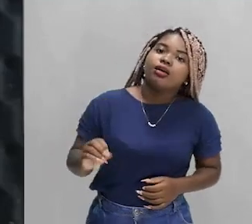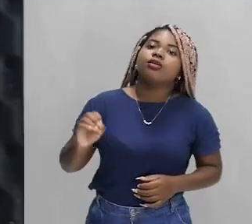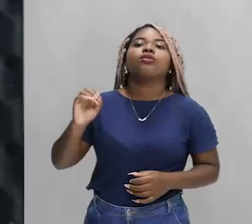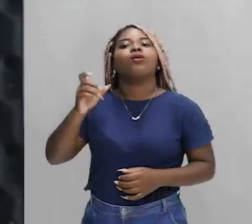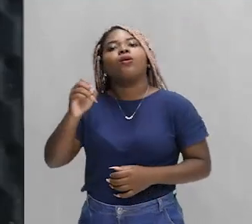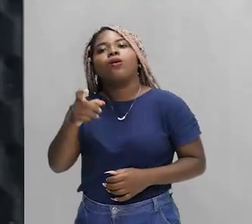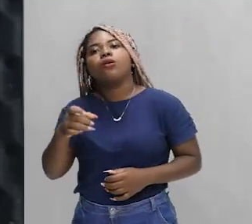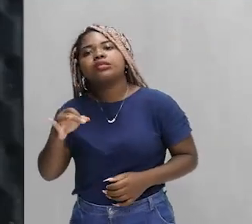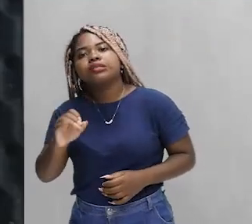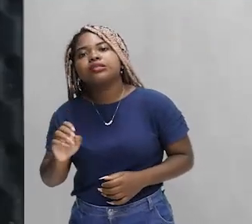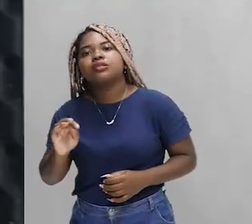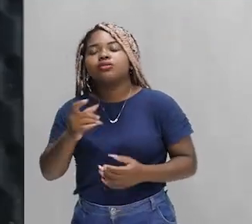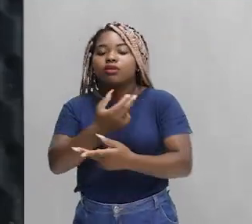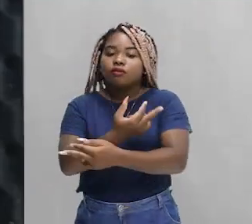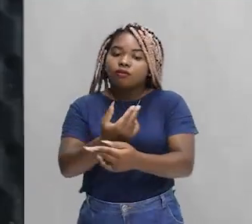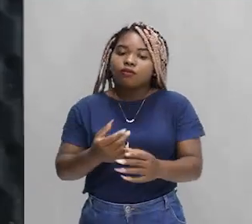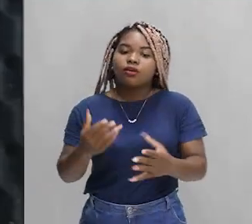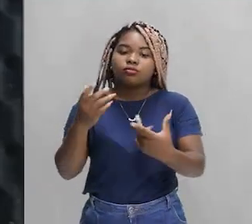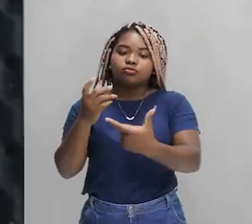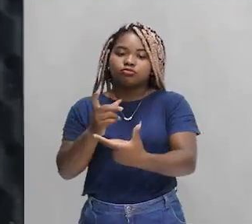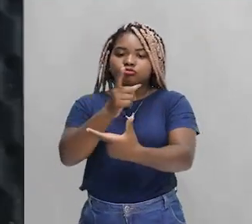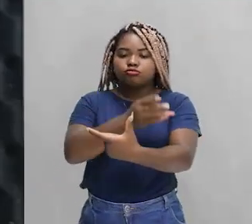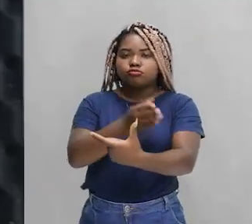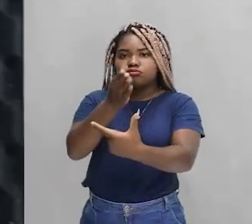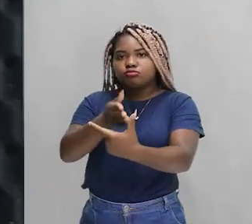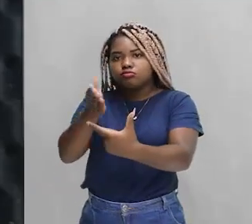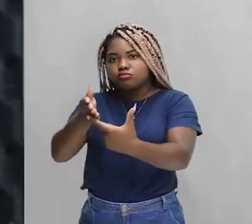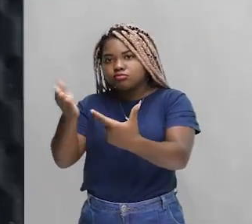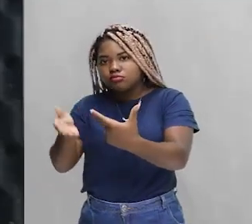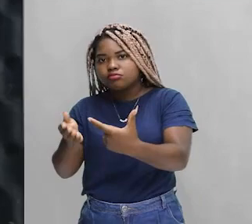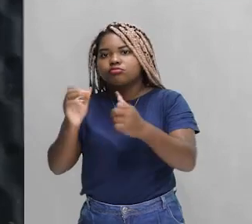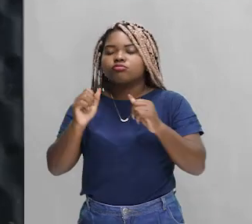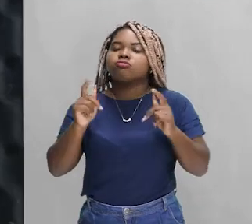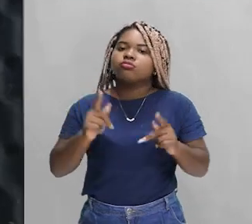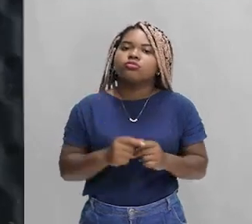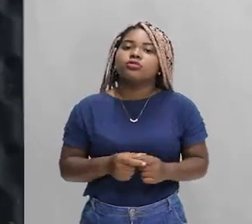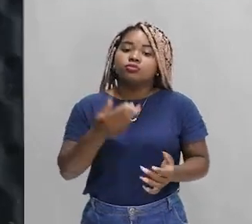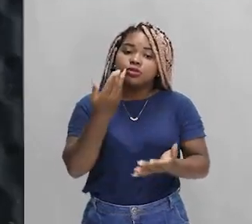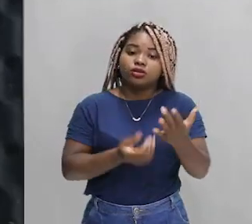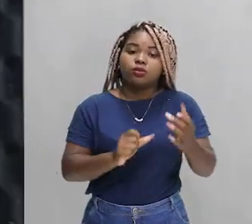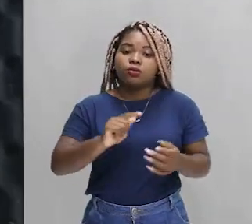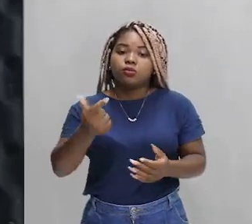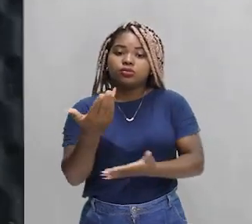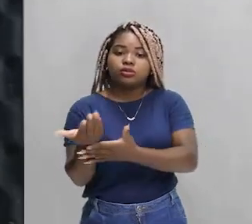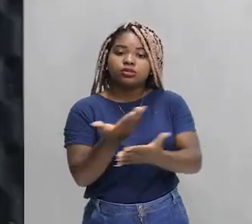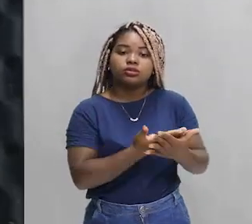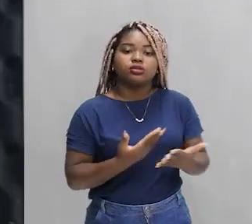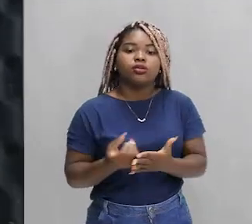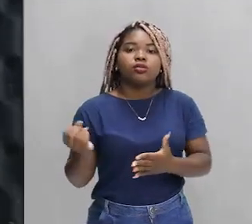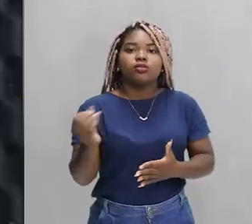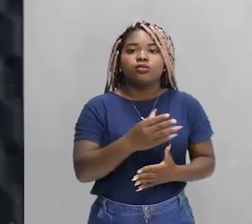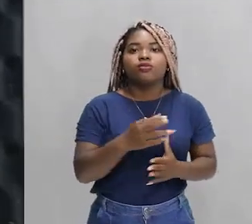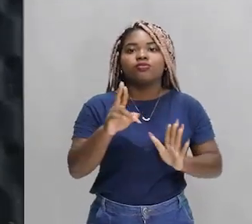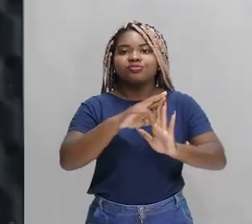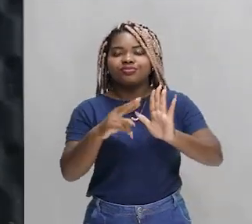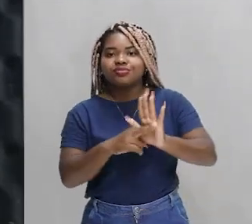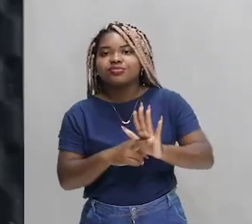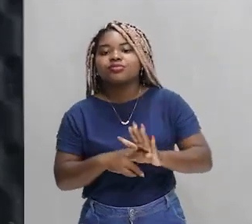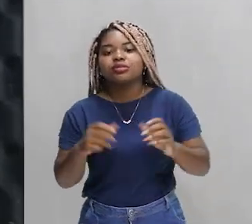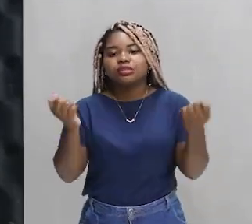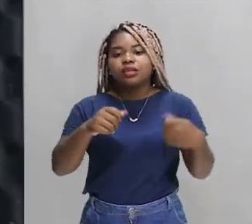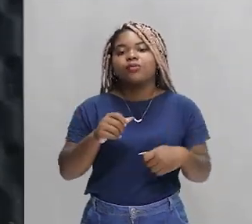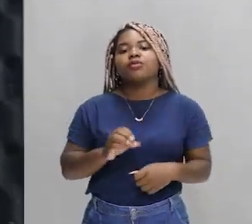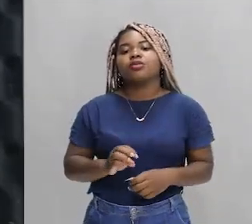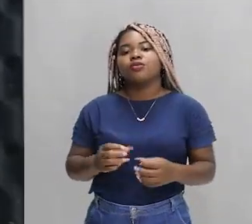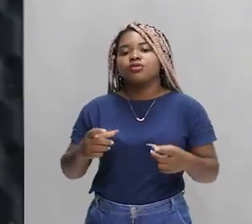ou proparoxítonas. Então, se você perdeu as outras aulas sobre acentuação e sobre o novo acordo ortográfico, pode acessar a nossa